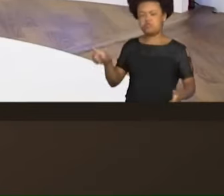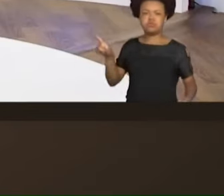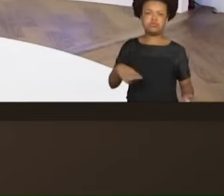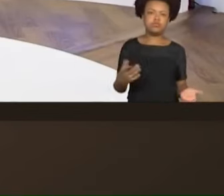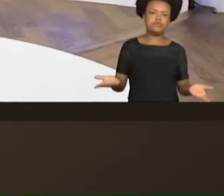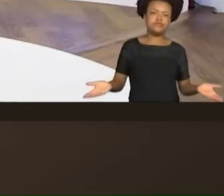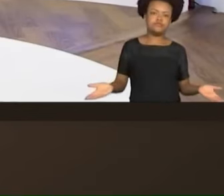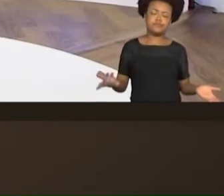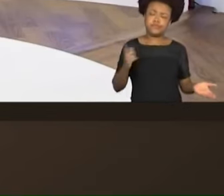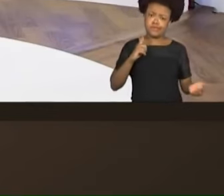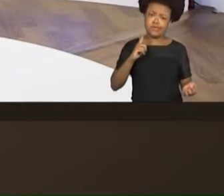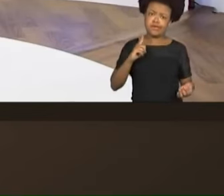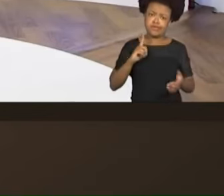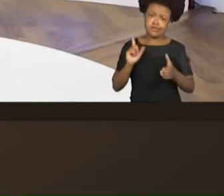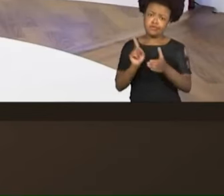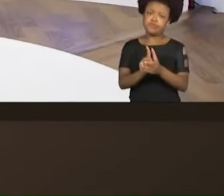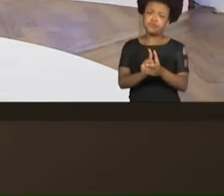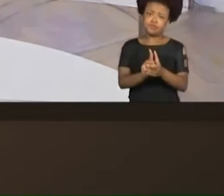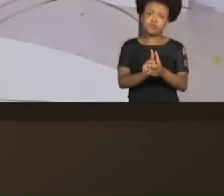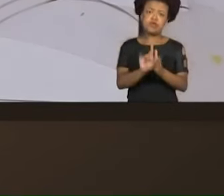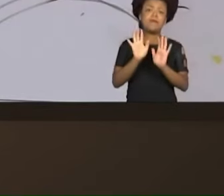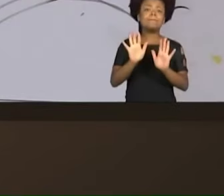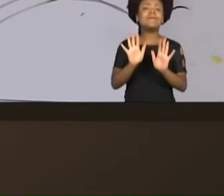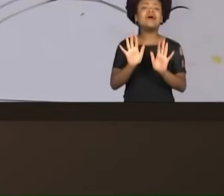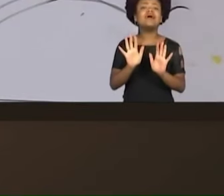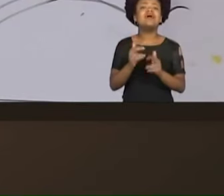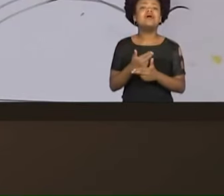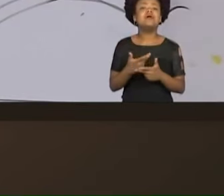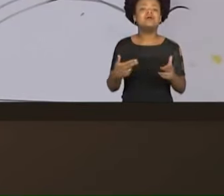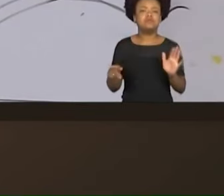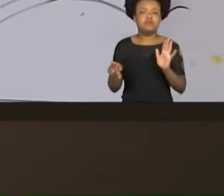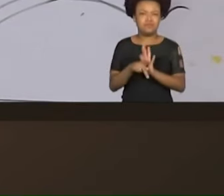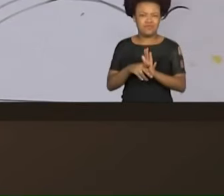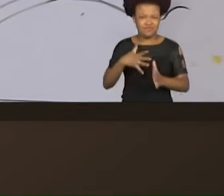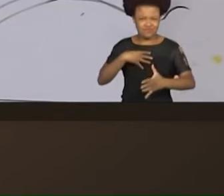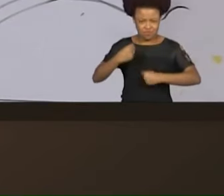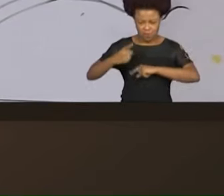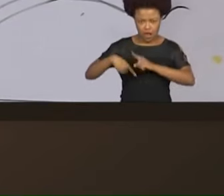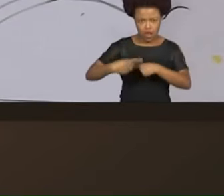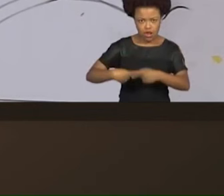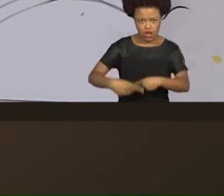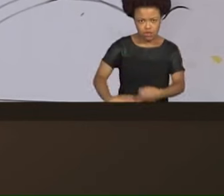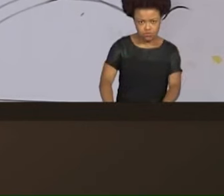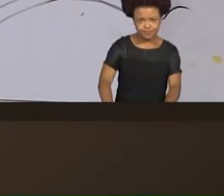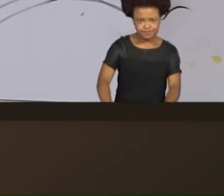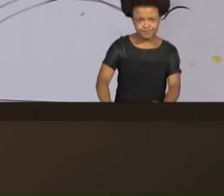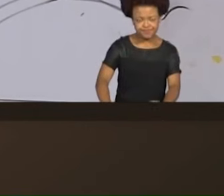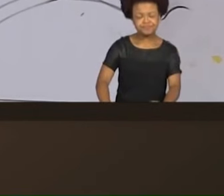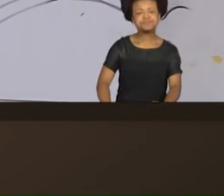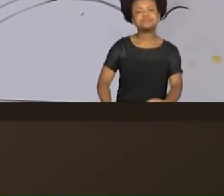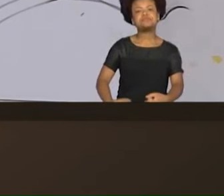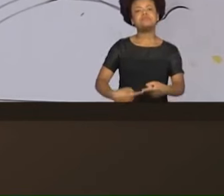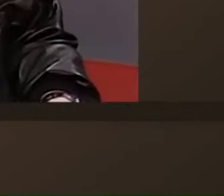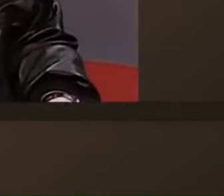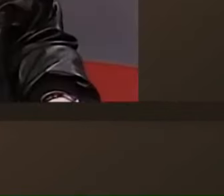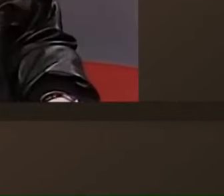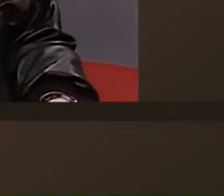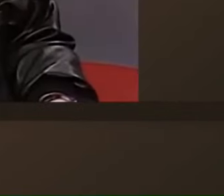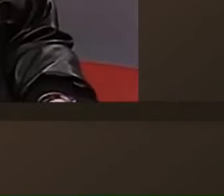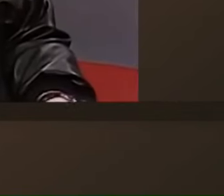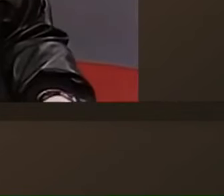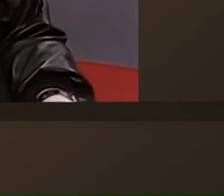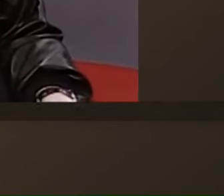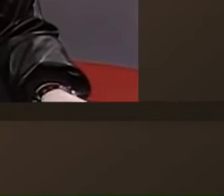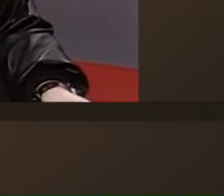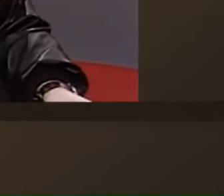acho que isso aí está ligado a uma coisa geracional, sacou? Porque o ativismo continua serião, trabalhando e correndo. O humor